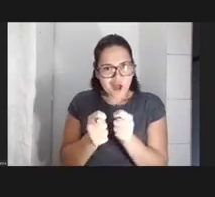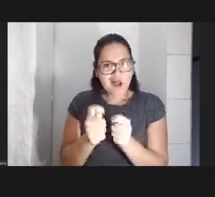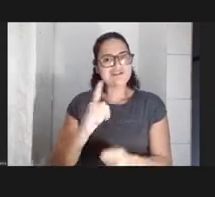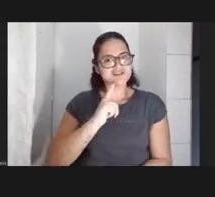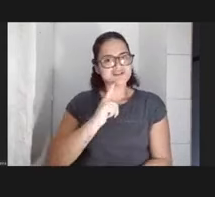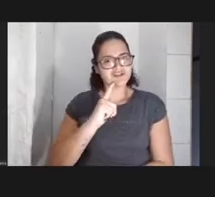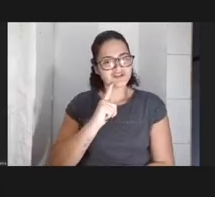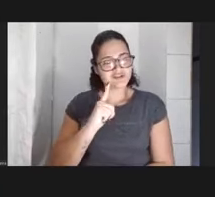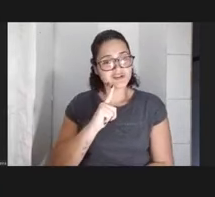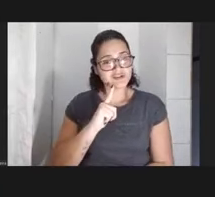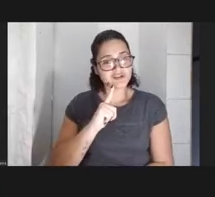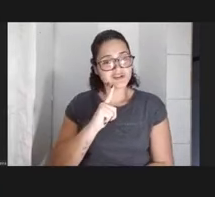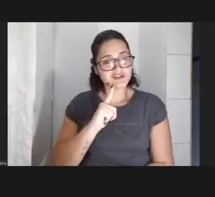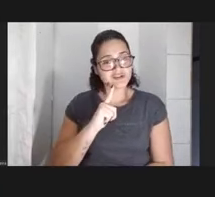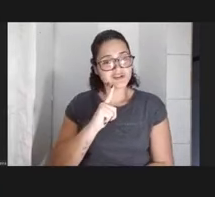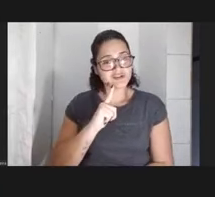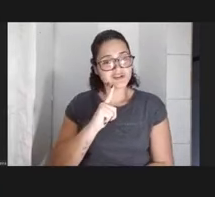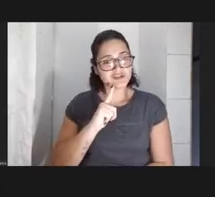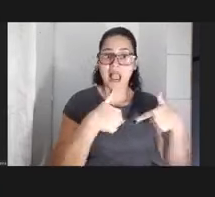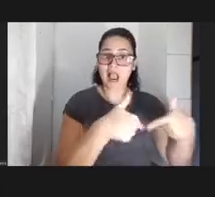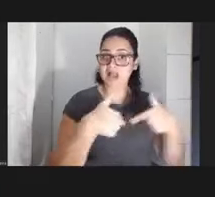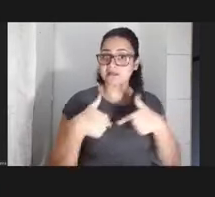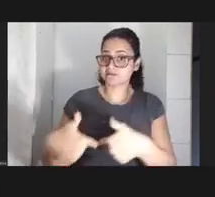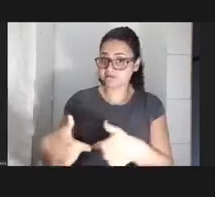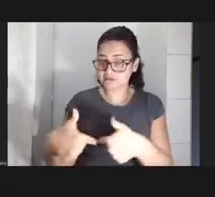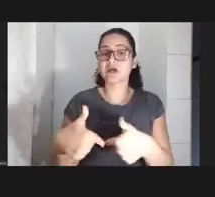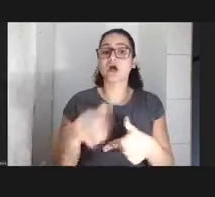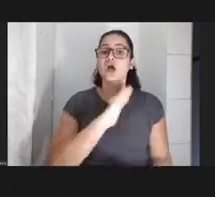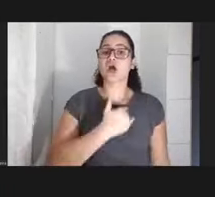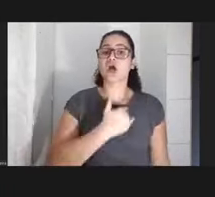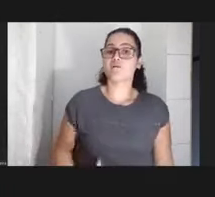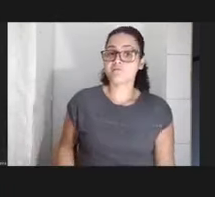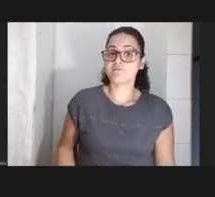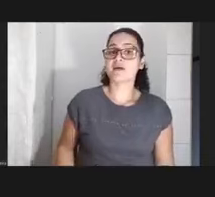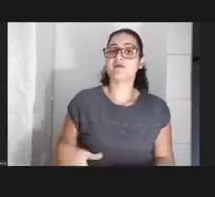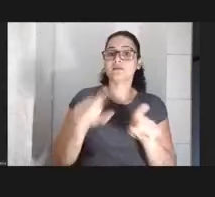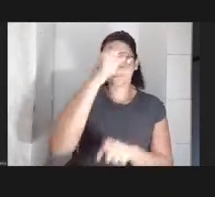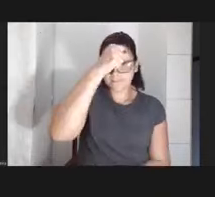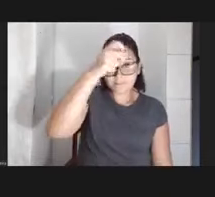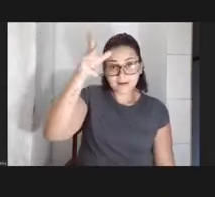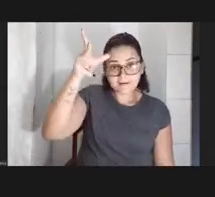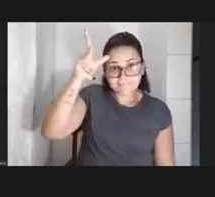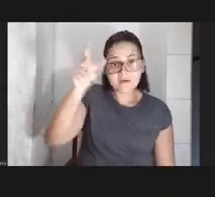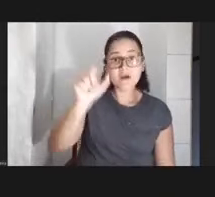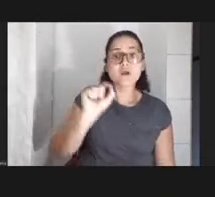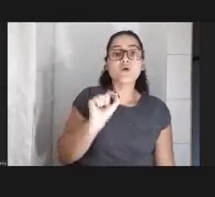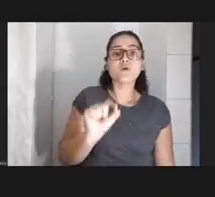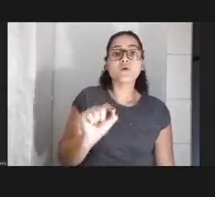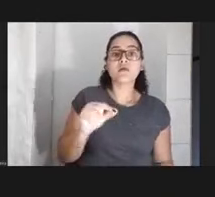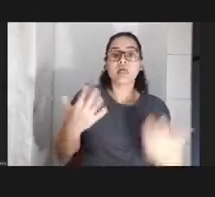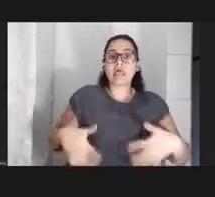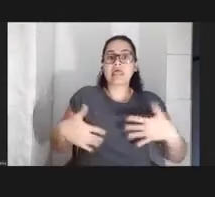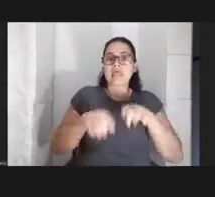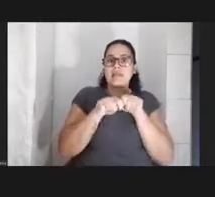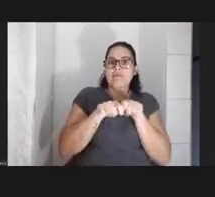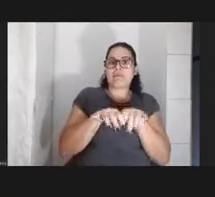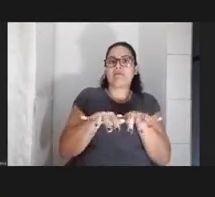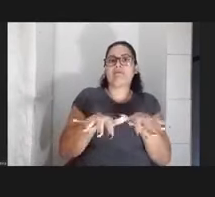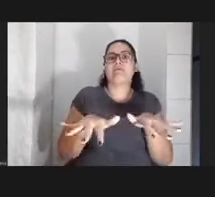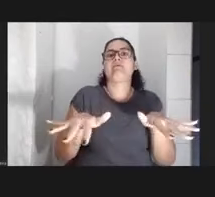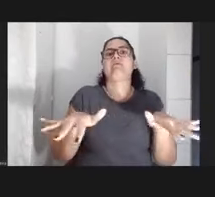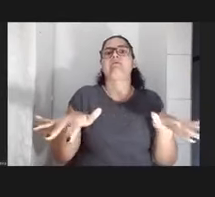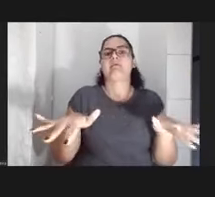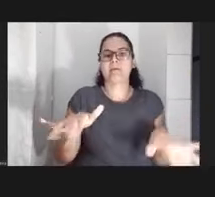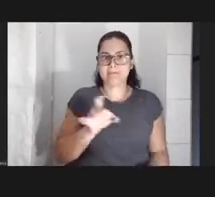ação de governadores e prefeitos que têm receio da expansão de mortes,